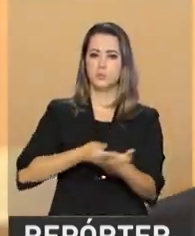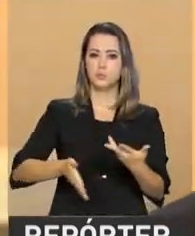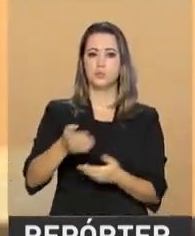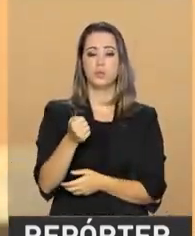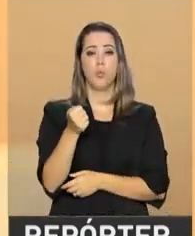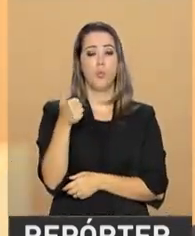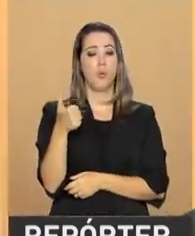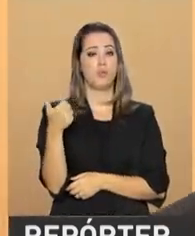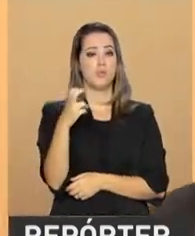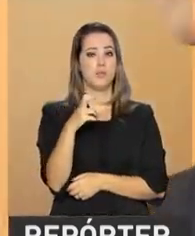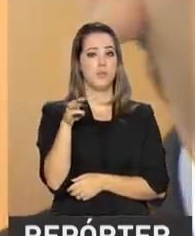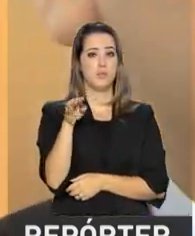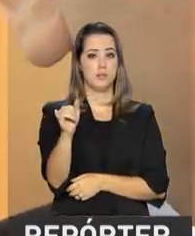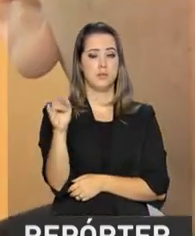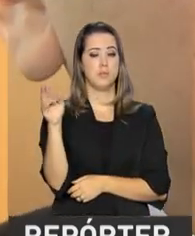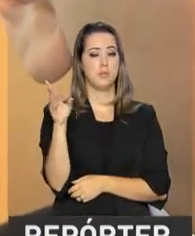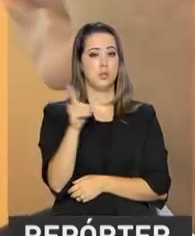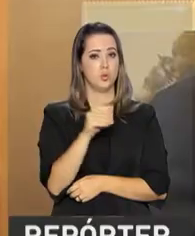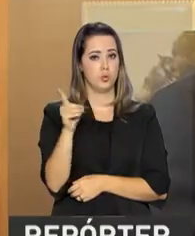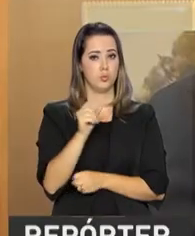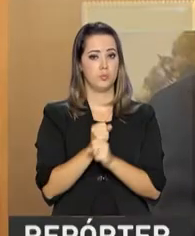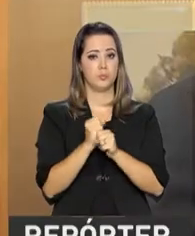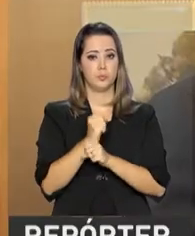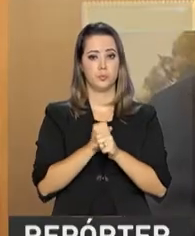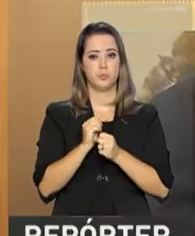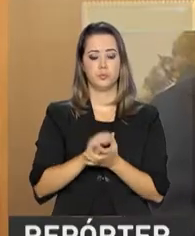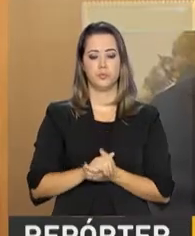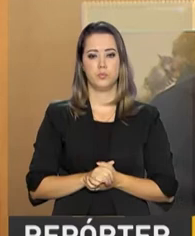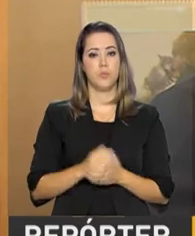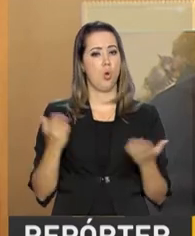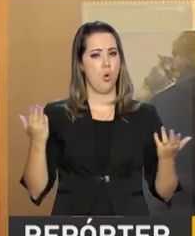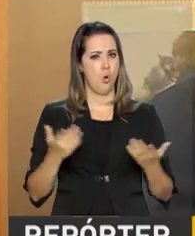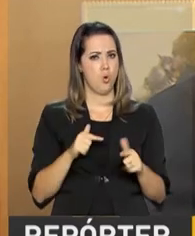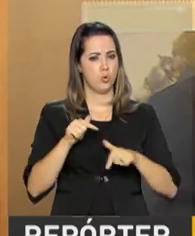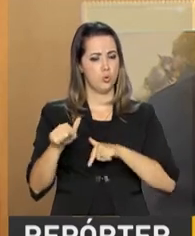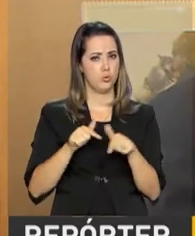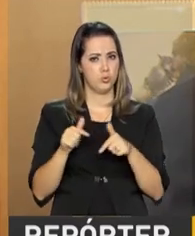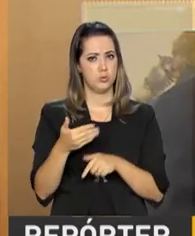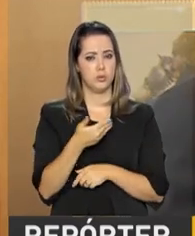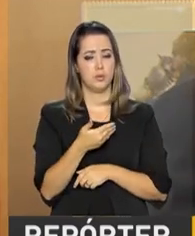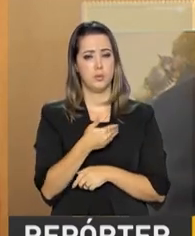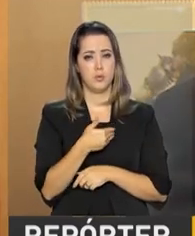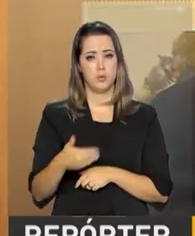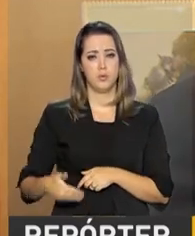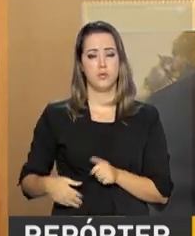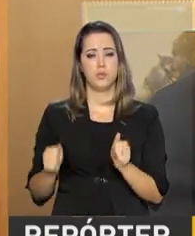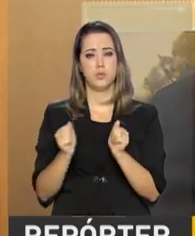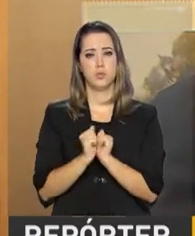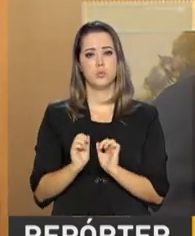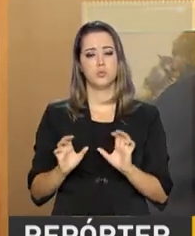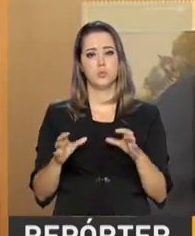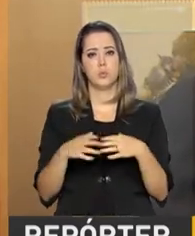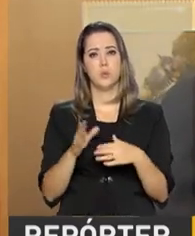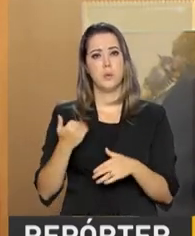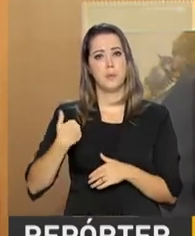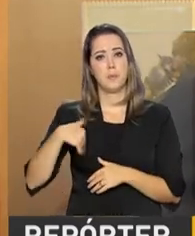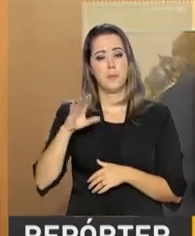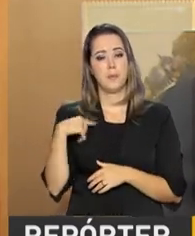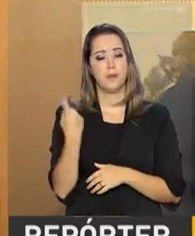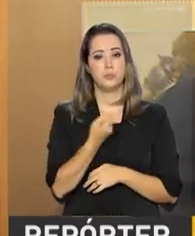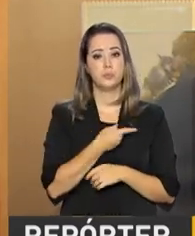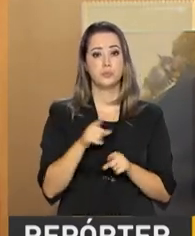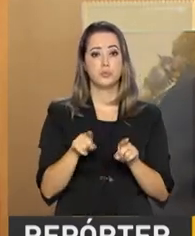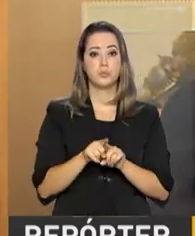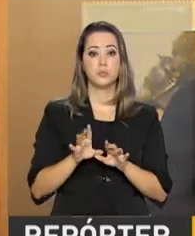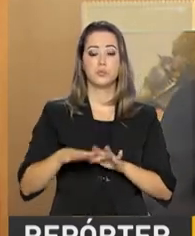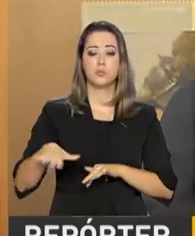quase 15 bilhões de dólares por ano um grande trabalho hoje em conjunto do governo com o setor é aumentar a nossa produção que